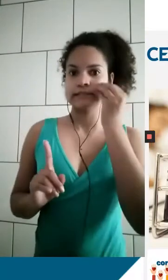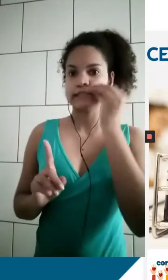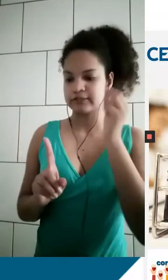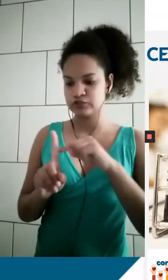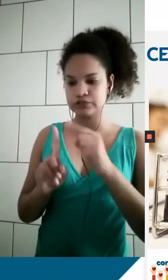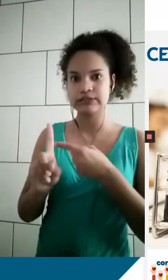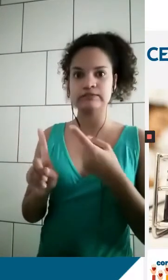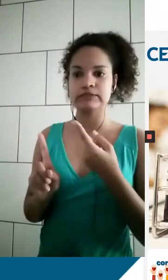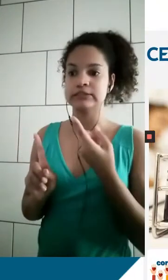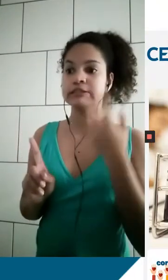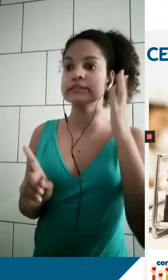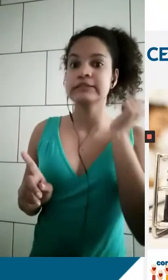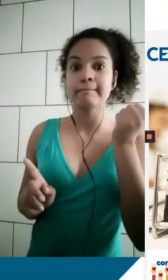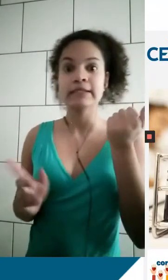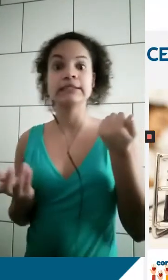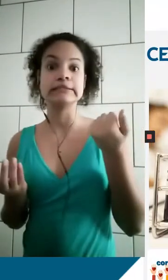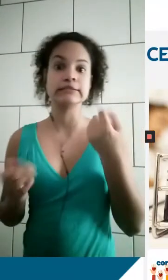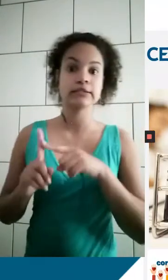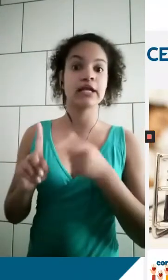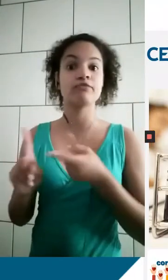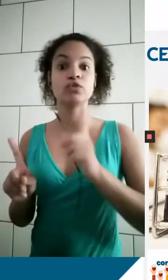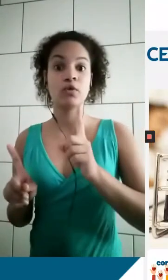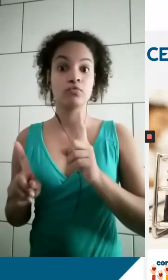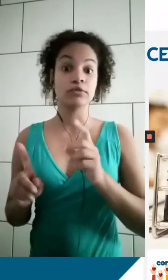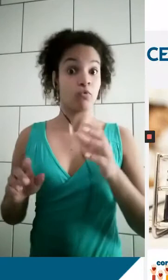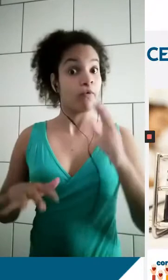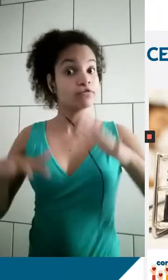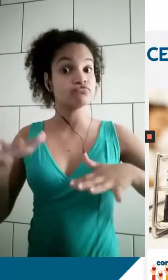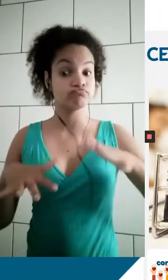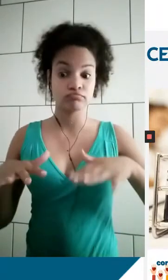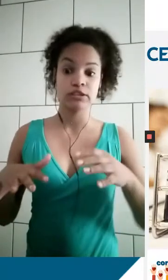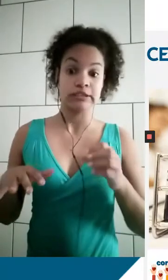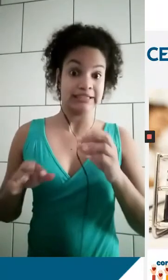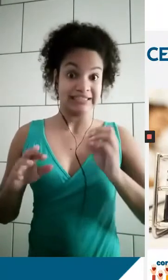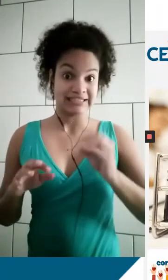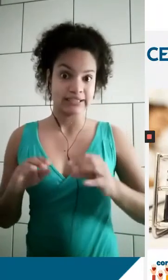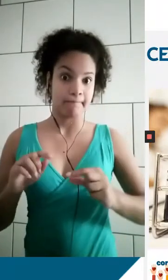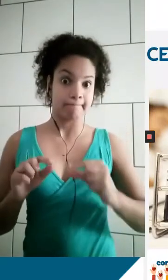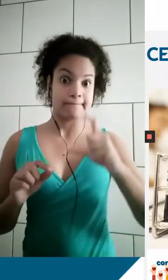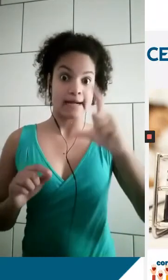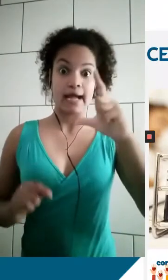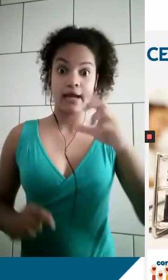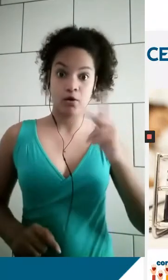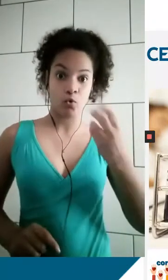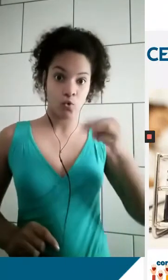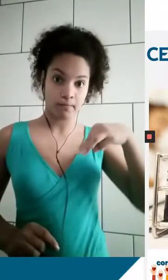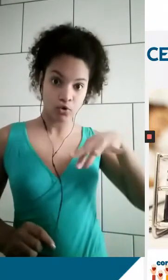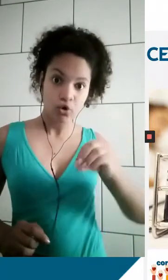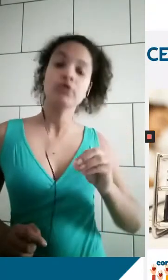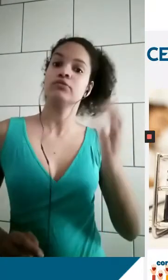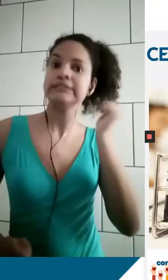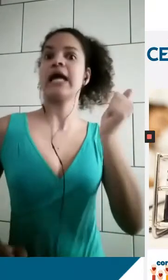gravidez, muitas das vezes a detecção da diferença de hormônios, que são proteínas, é que vão indicar uma